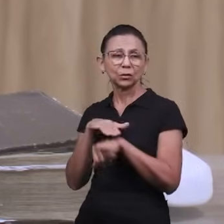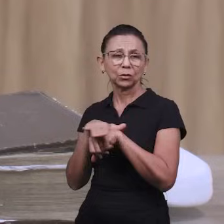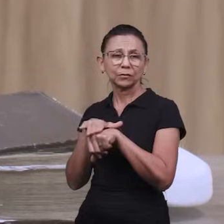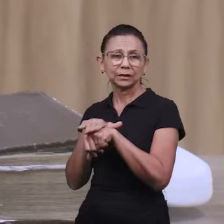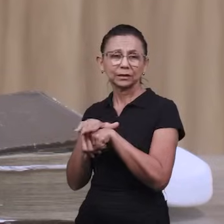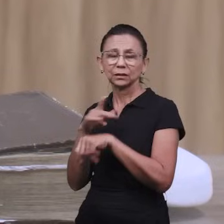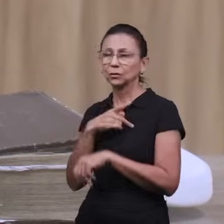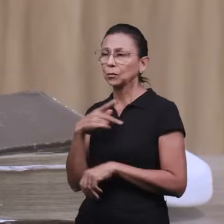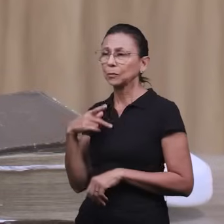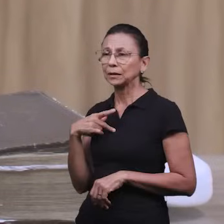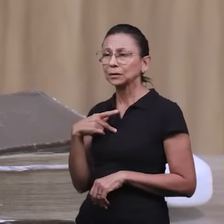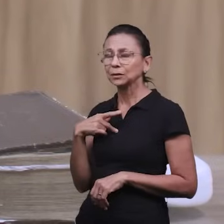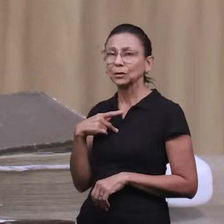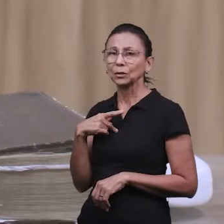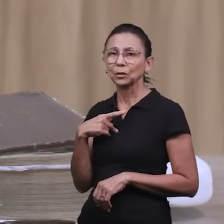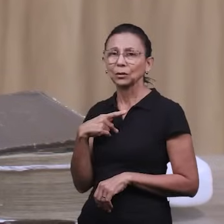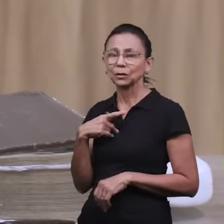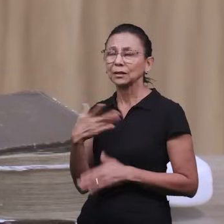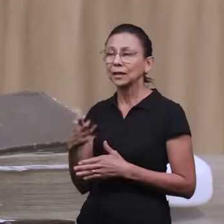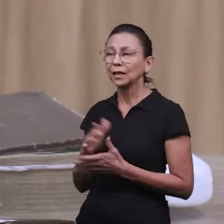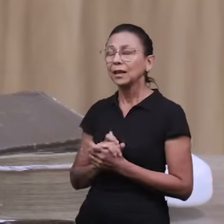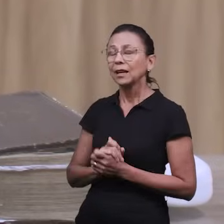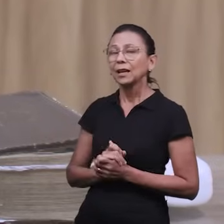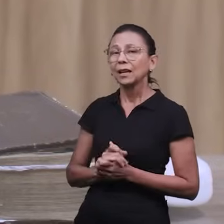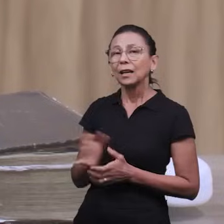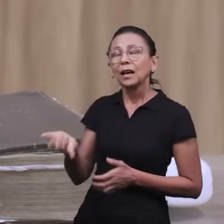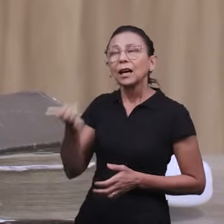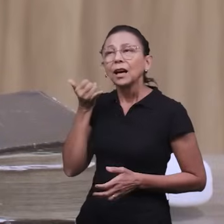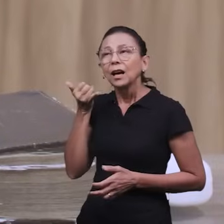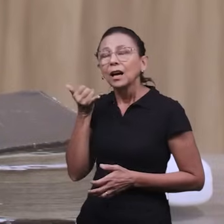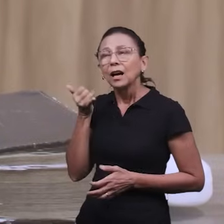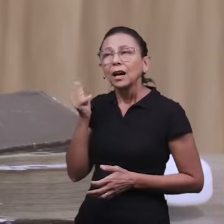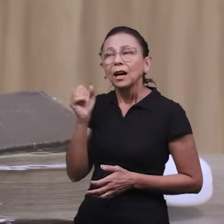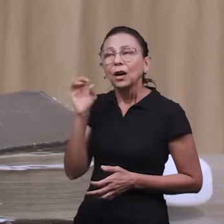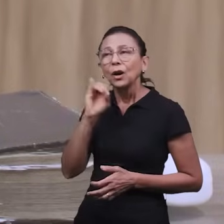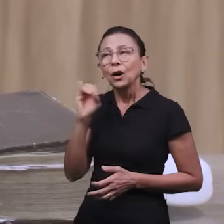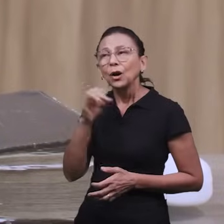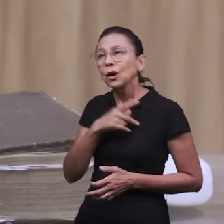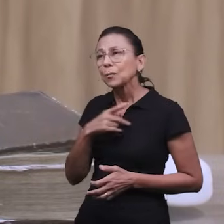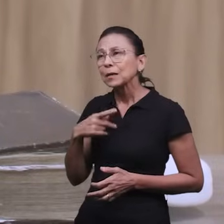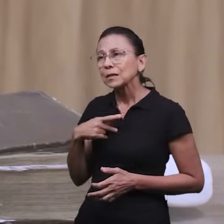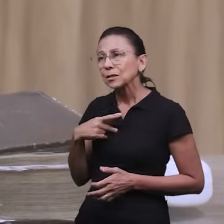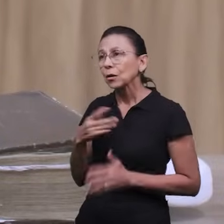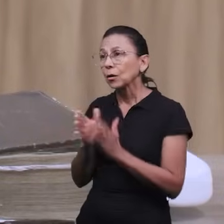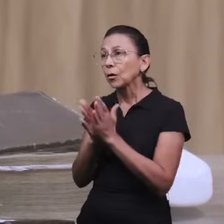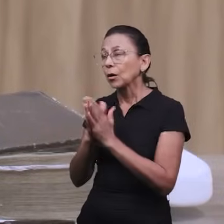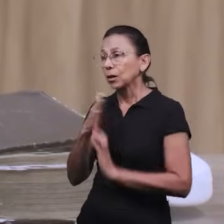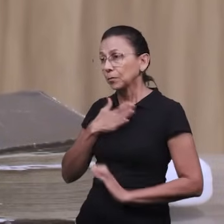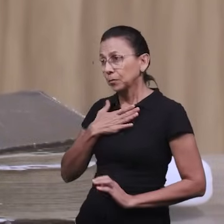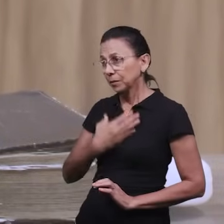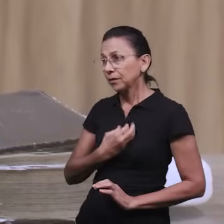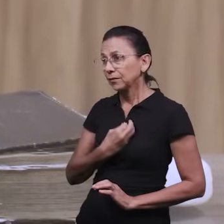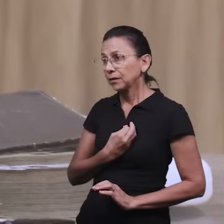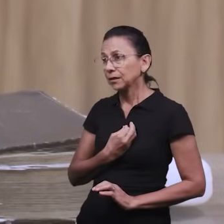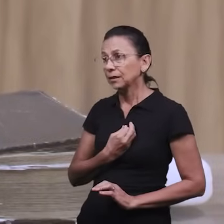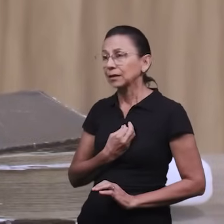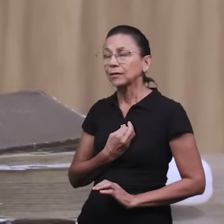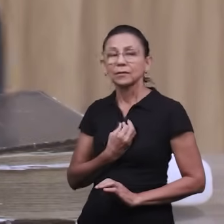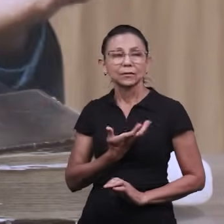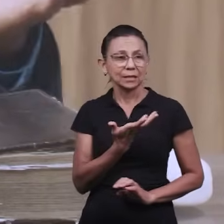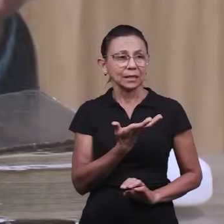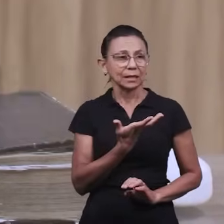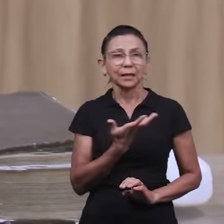Aí ela falou, oi pastor. Eu falei, tudo bem. Aí eu falei assim, ele vai orar por mim. Aí, quer que eu ore por você? Quero. E